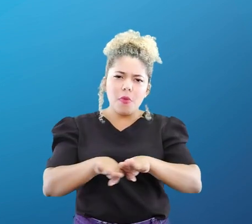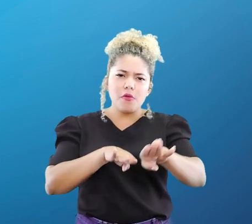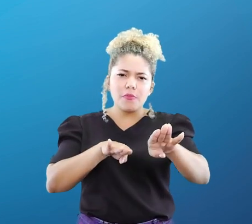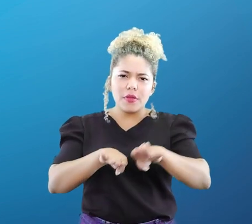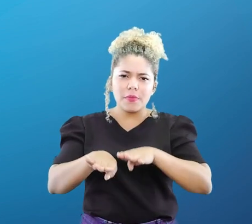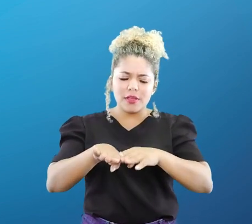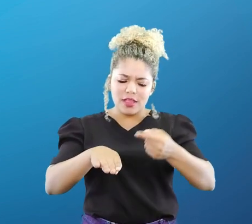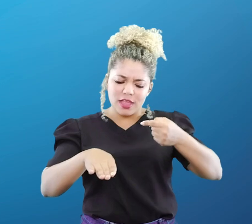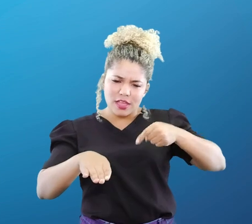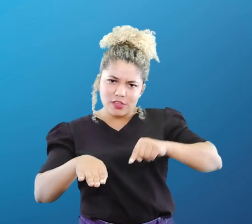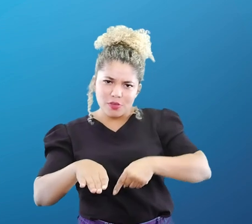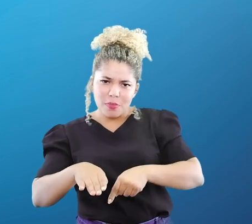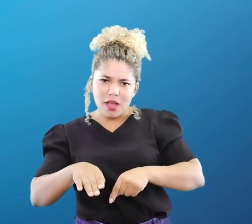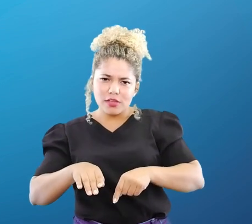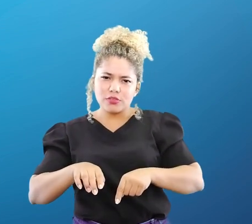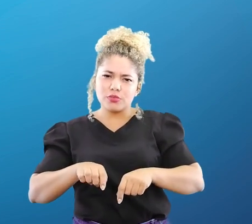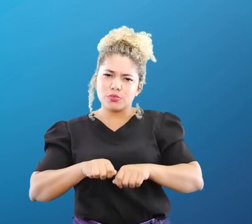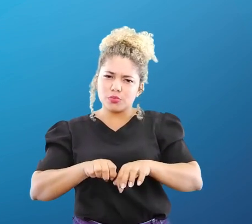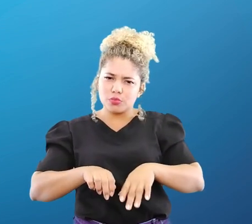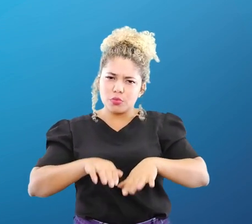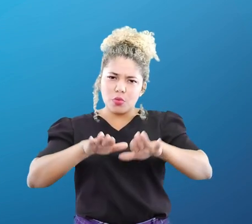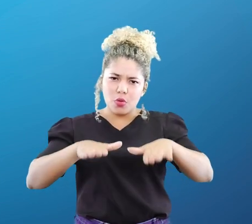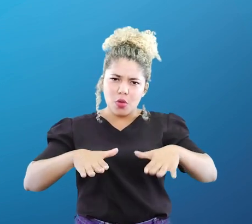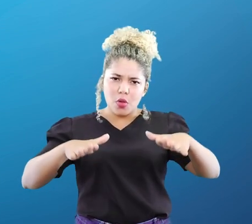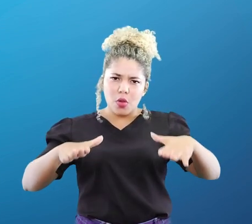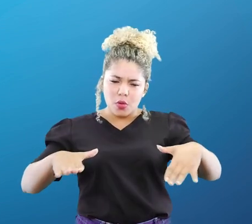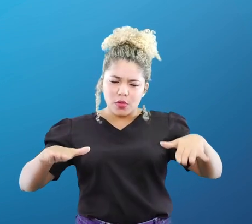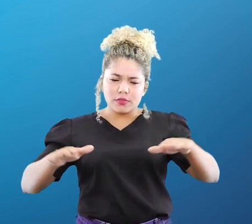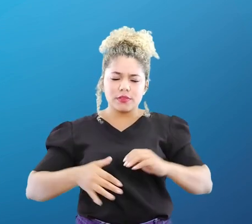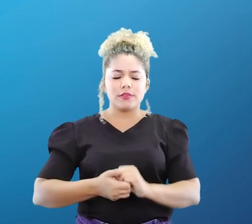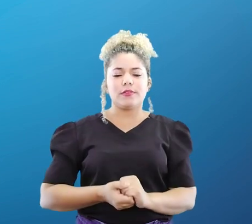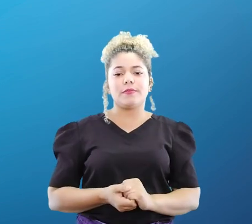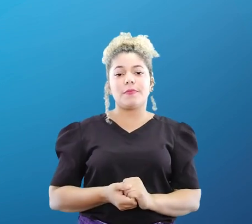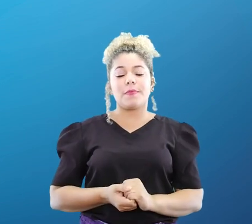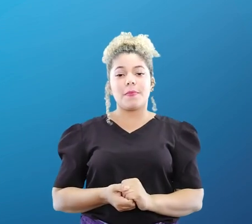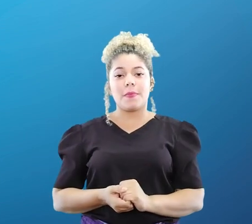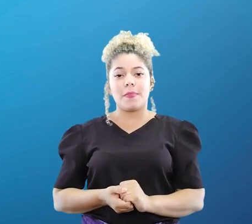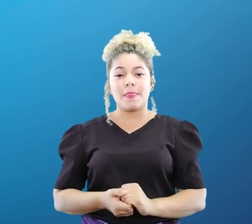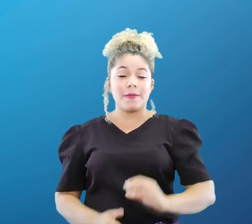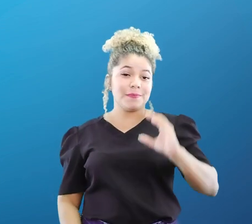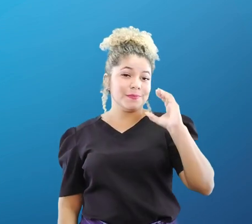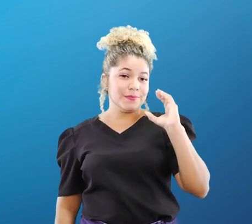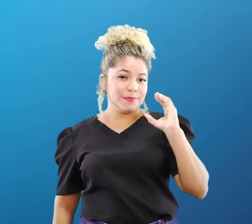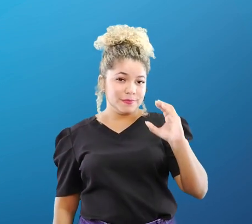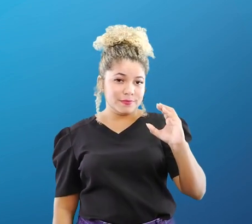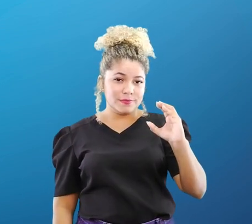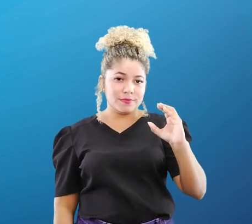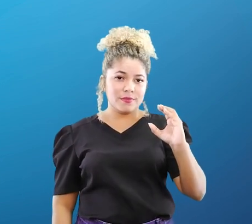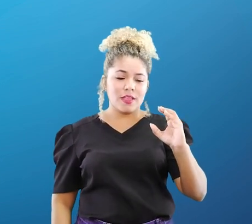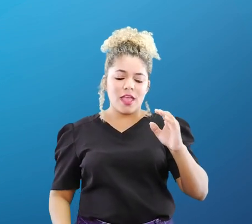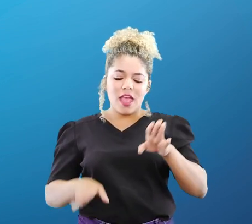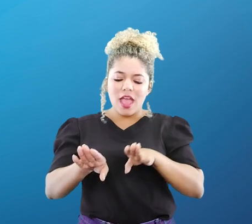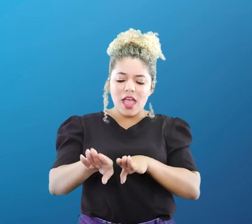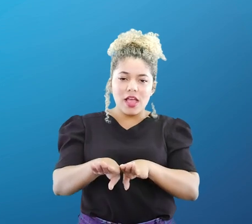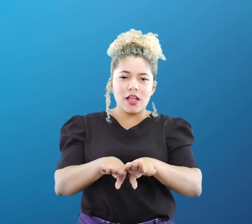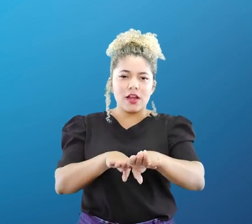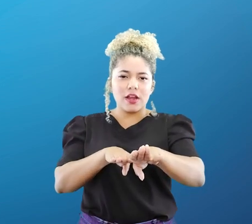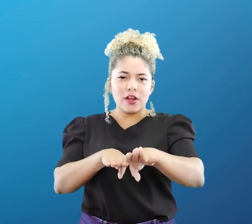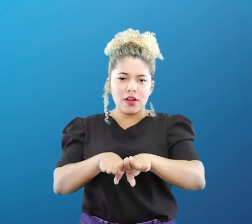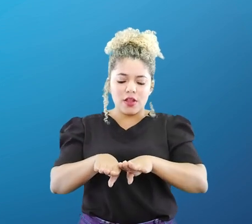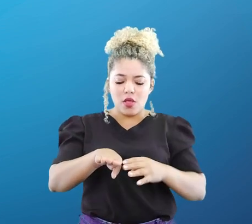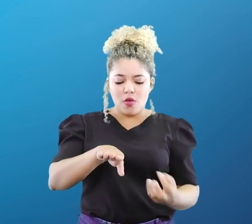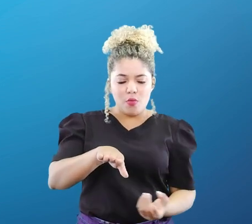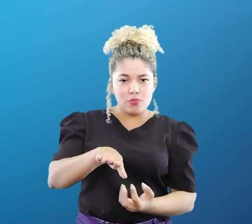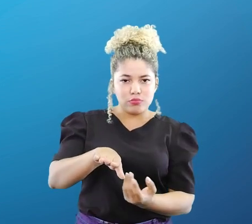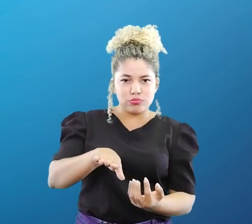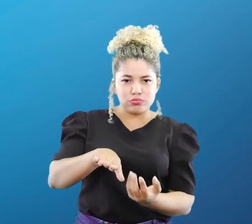dos solos dos oceanos, causando abalos no continente. C. Deslizam sobre o magma do interior da